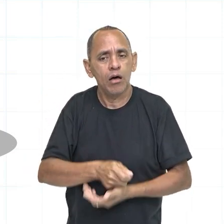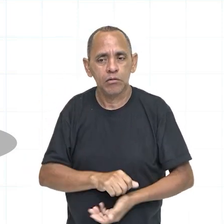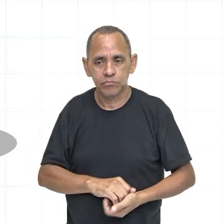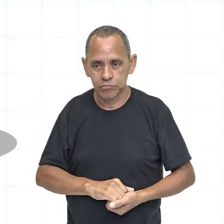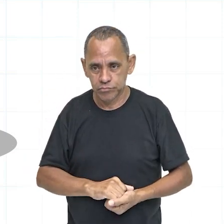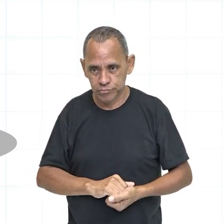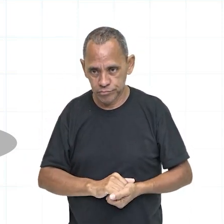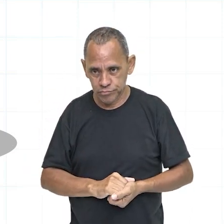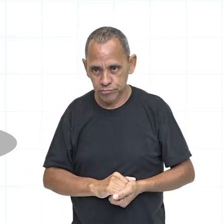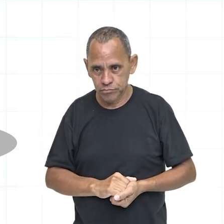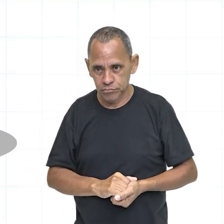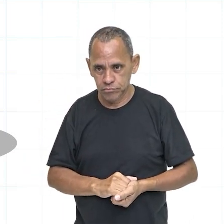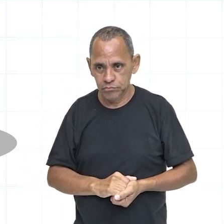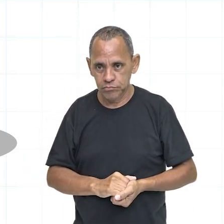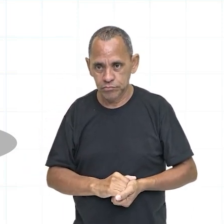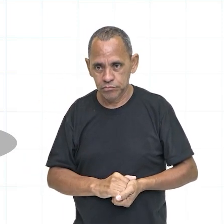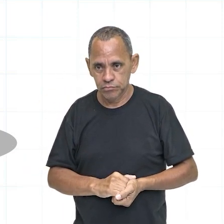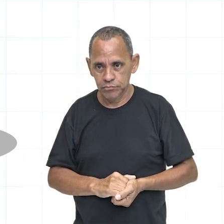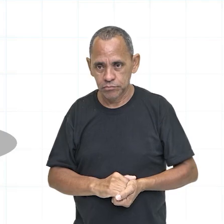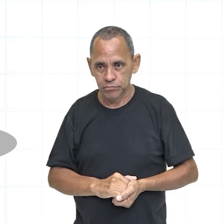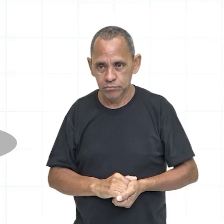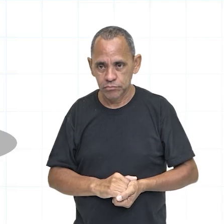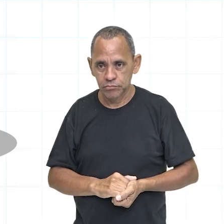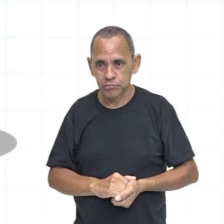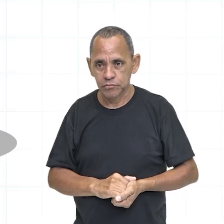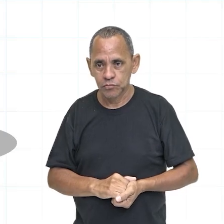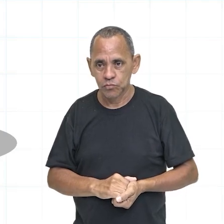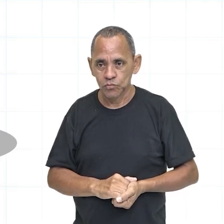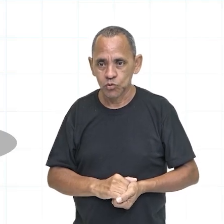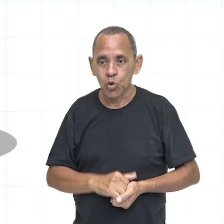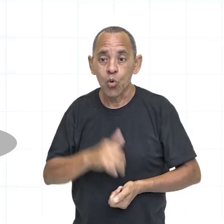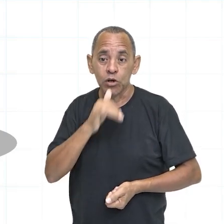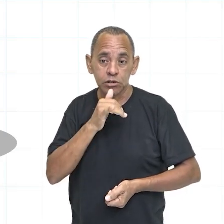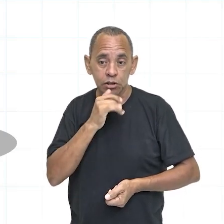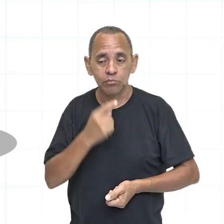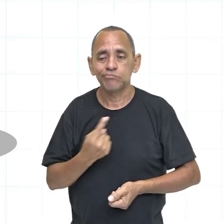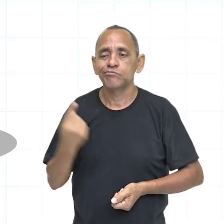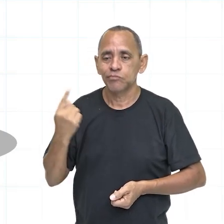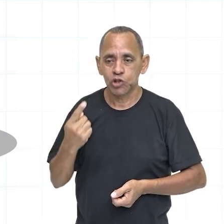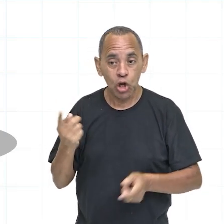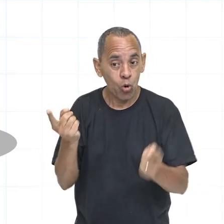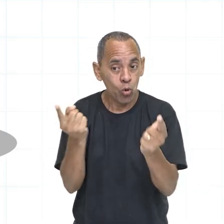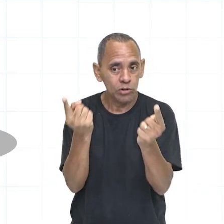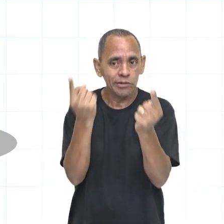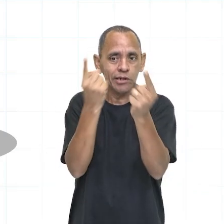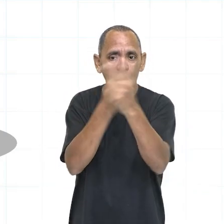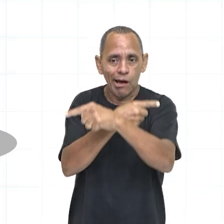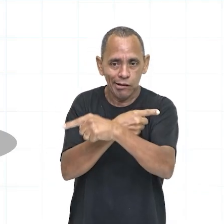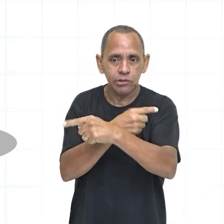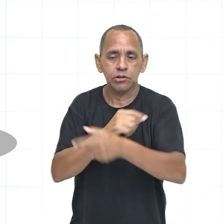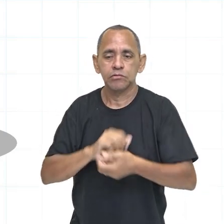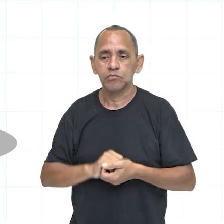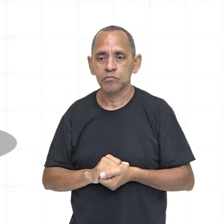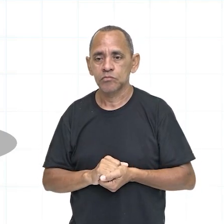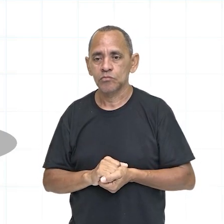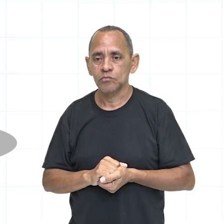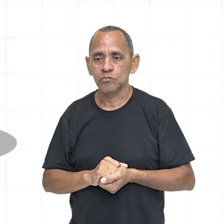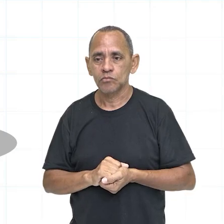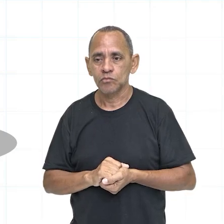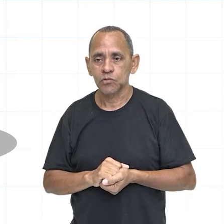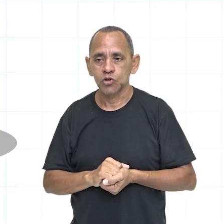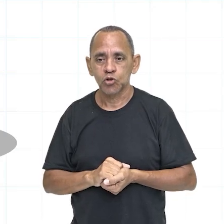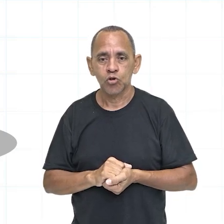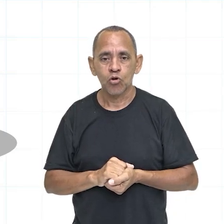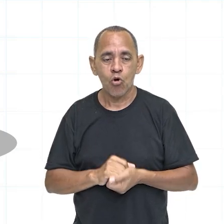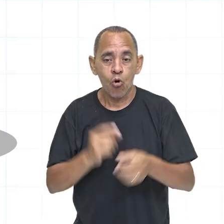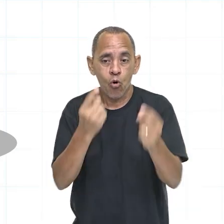é contraste. Para mostrar o quê? Oposição ou diferença. O que mais que está dizendo aí,